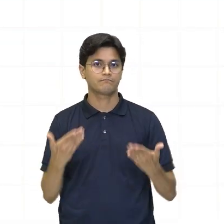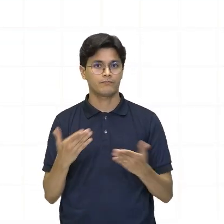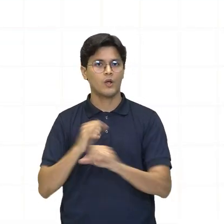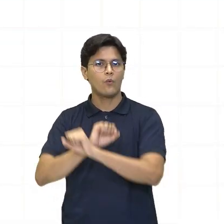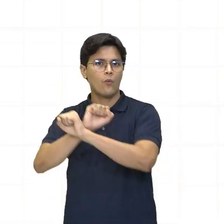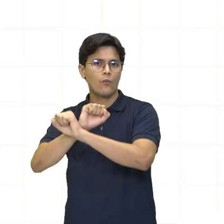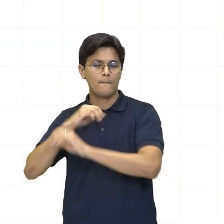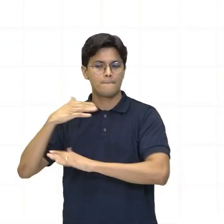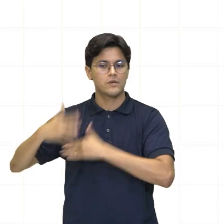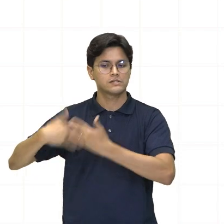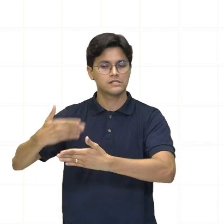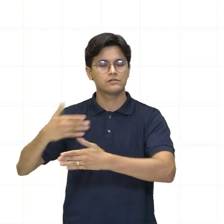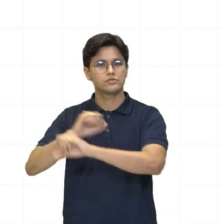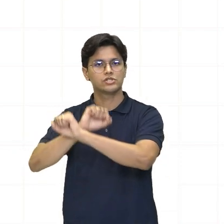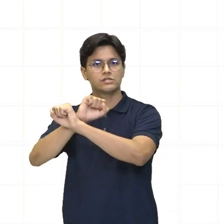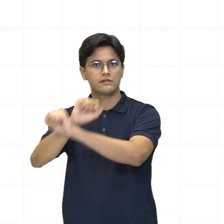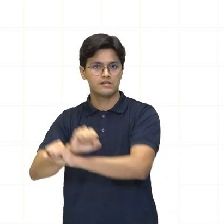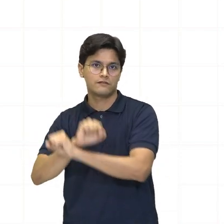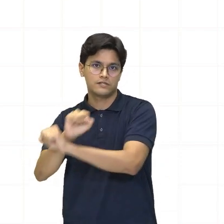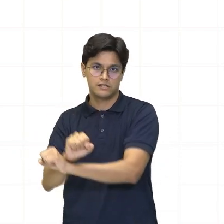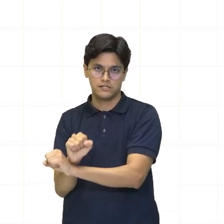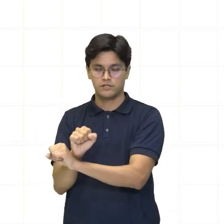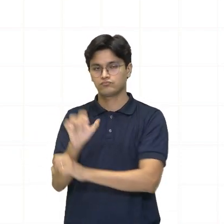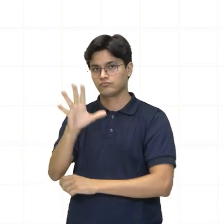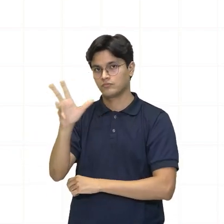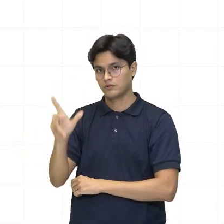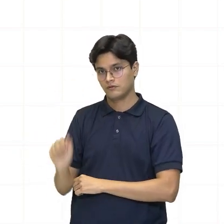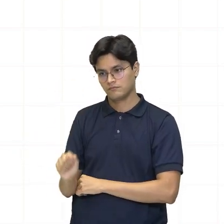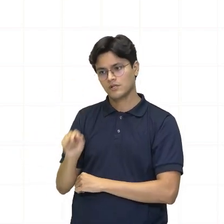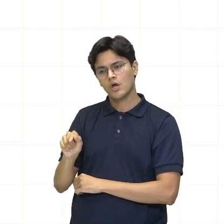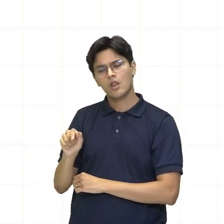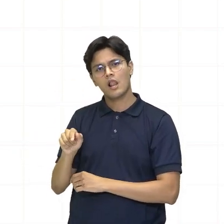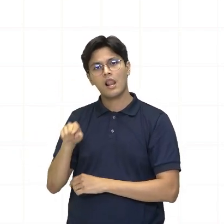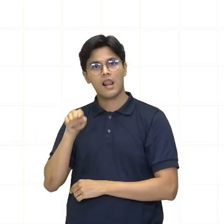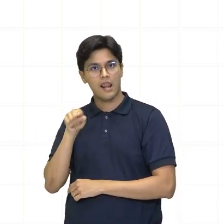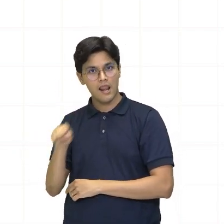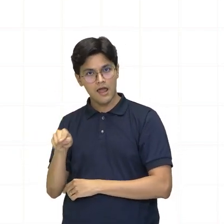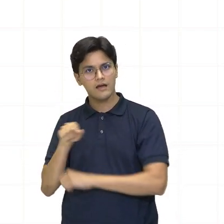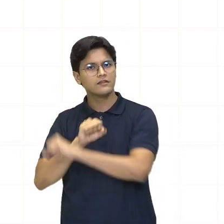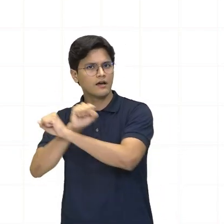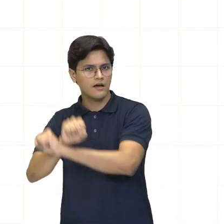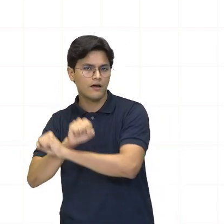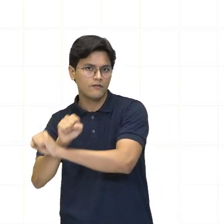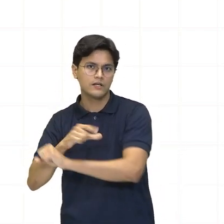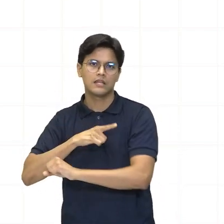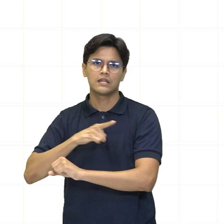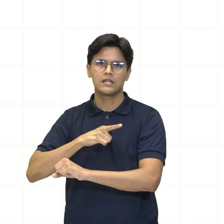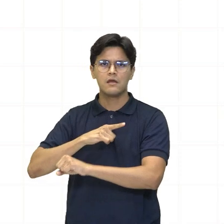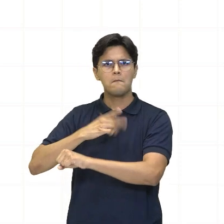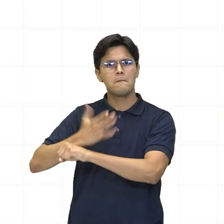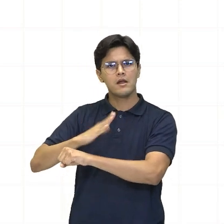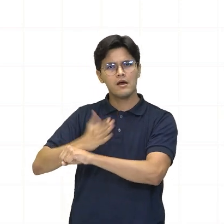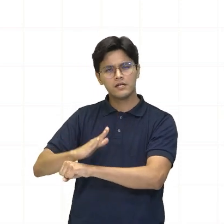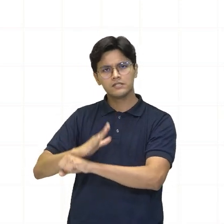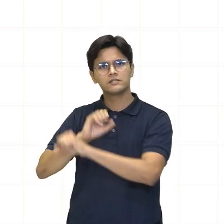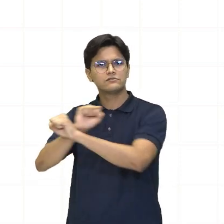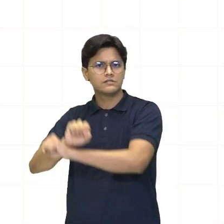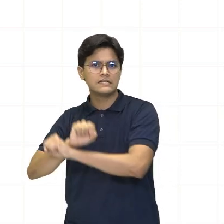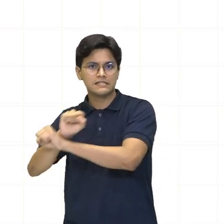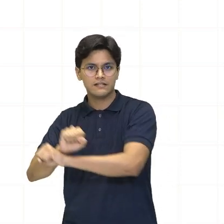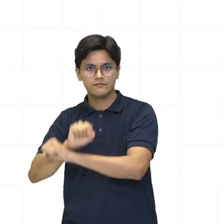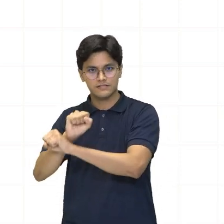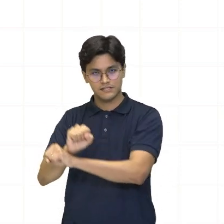Escravização africana. Era comum na África, ou seja, havia a prática da escravização na